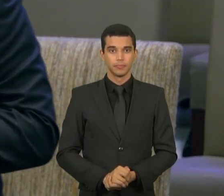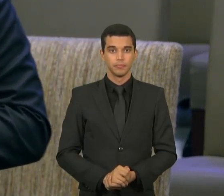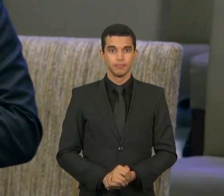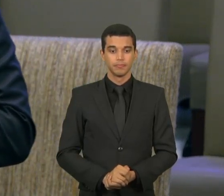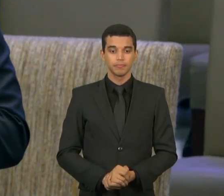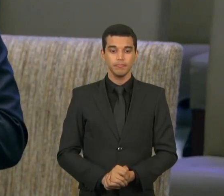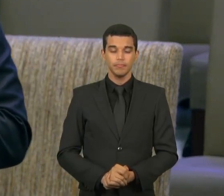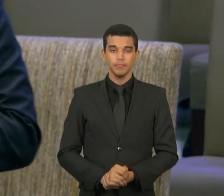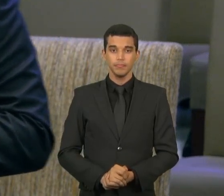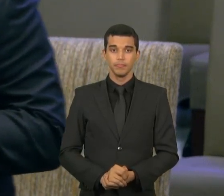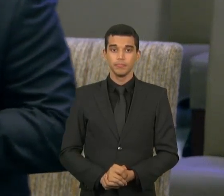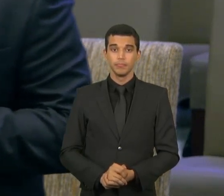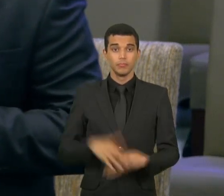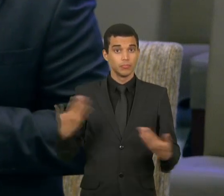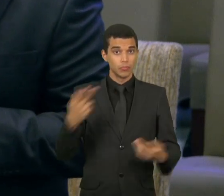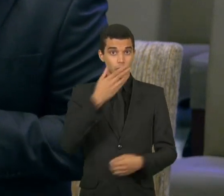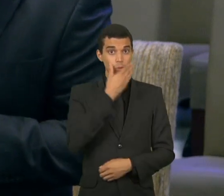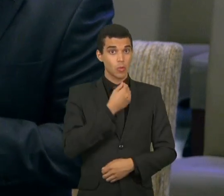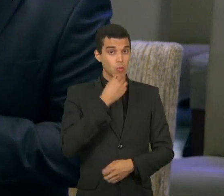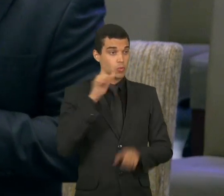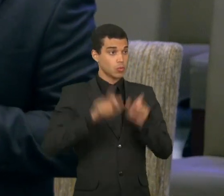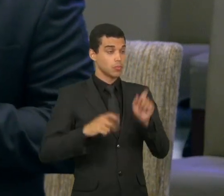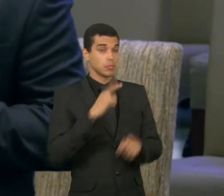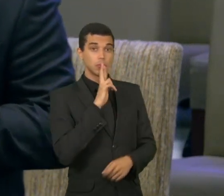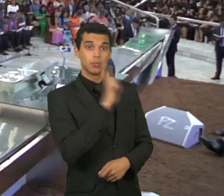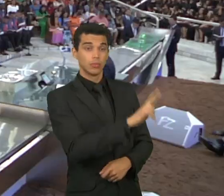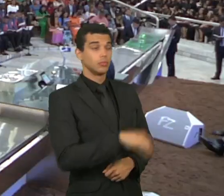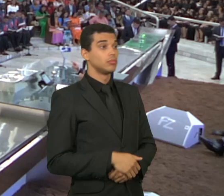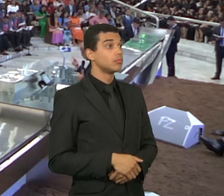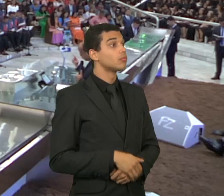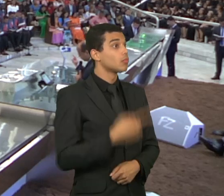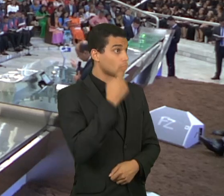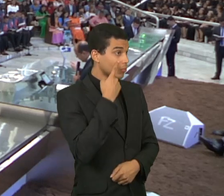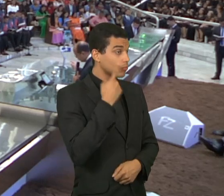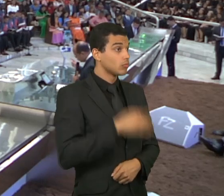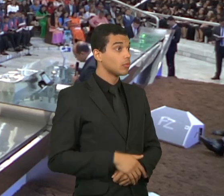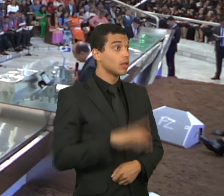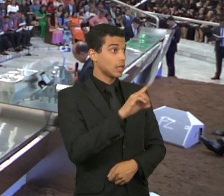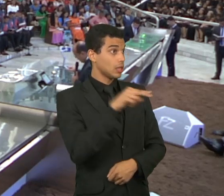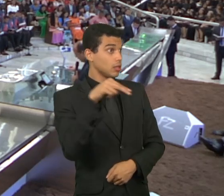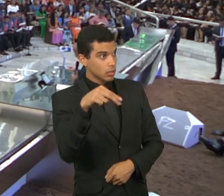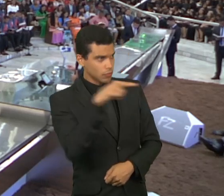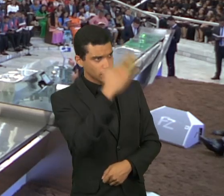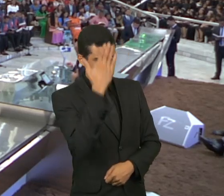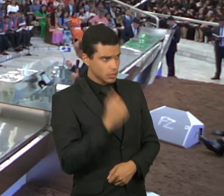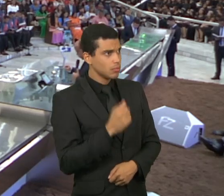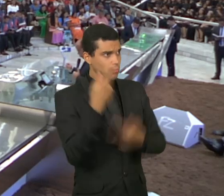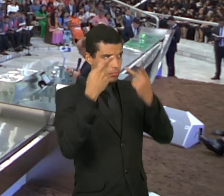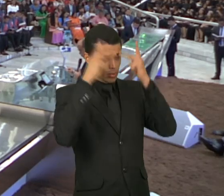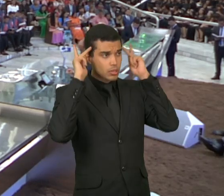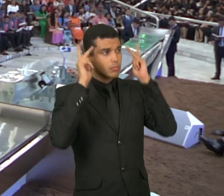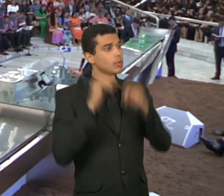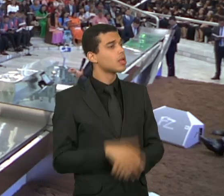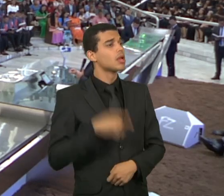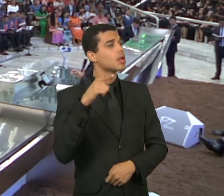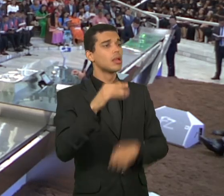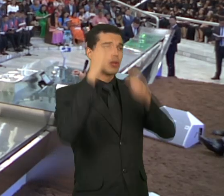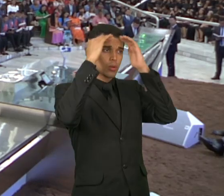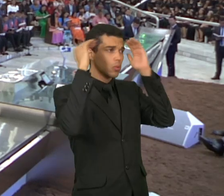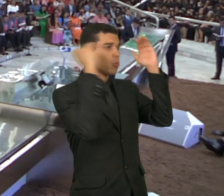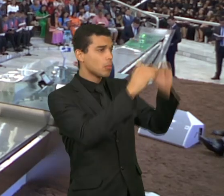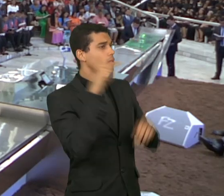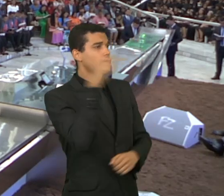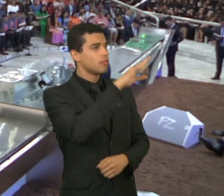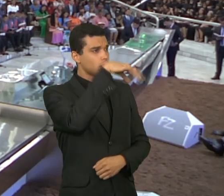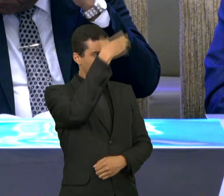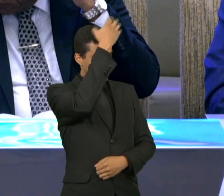Então responderam e disseram diante do rei: Daniel, que é dos transportados de Judá, não tem feito caso de ti, ó rei,